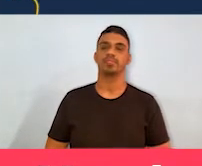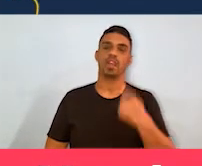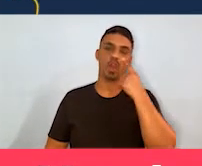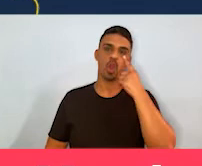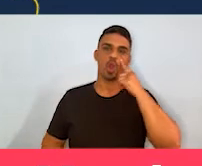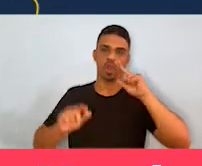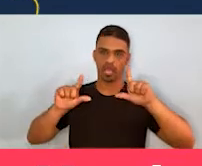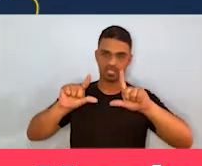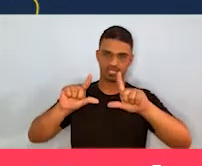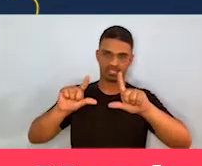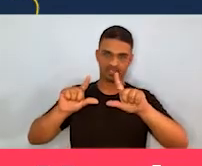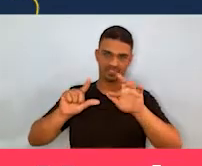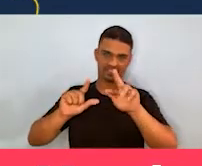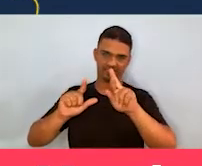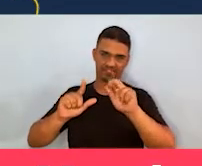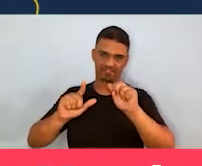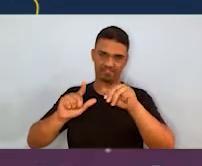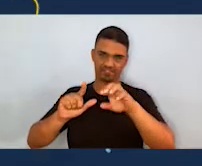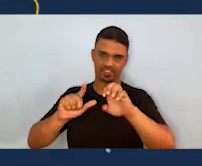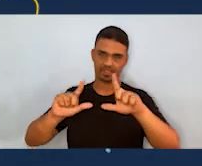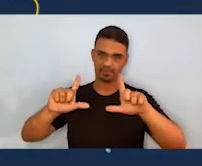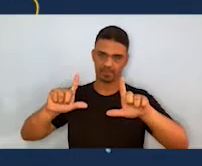este framezinho aqui.